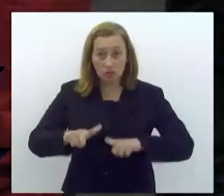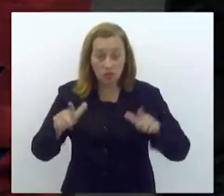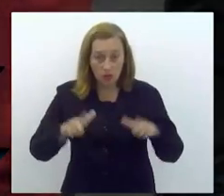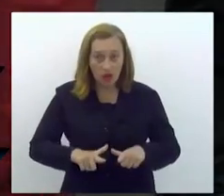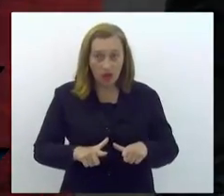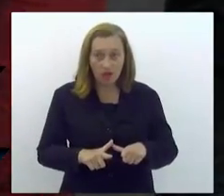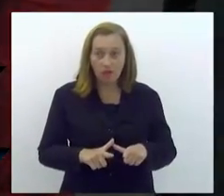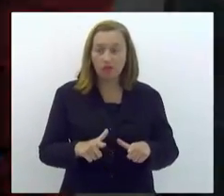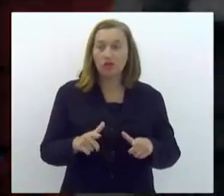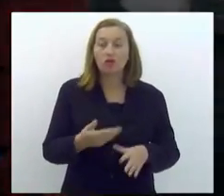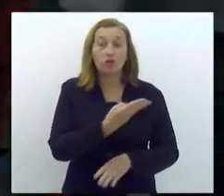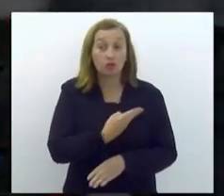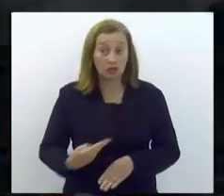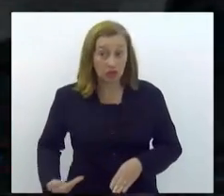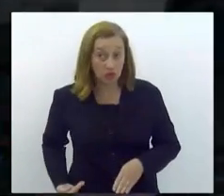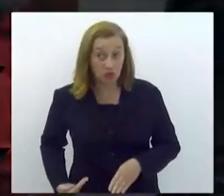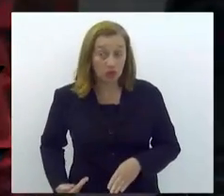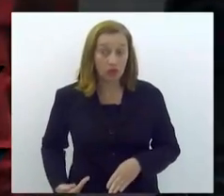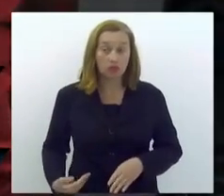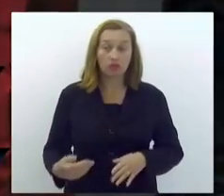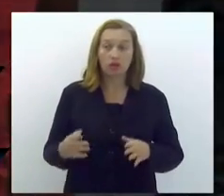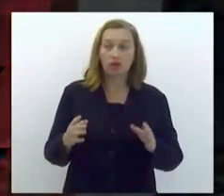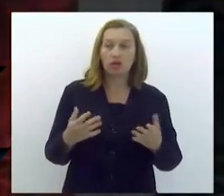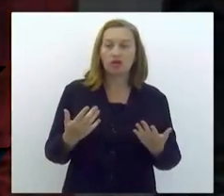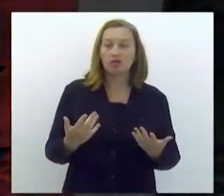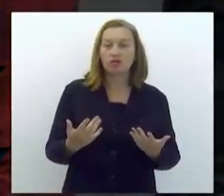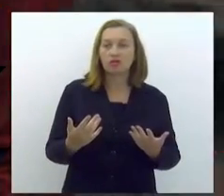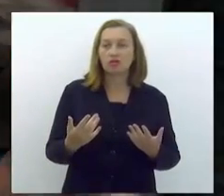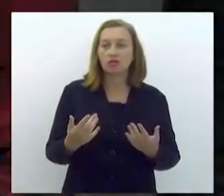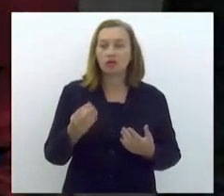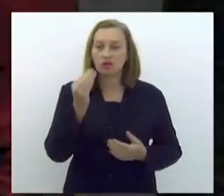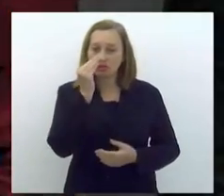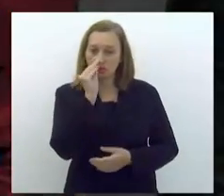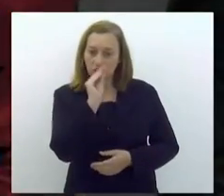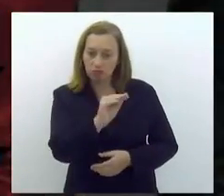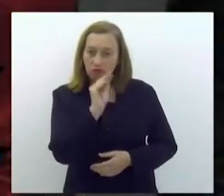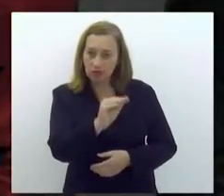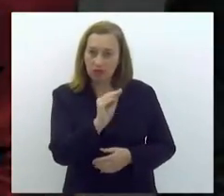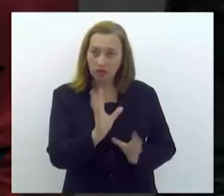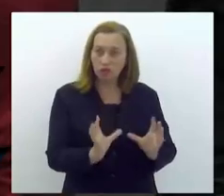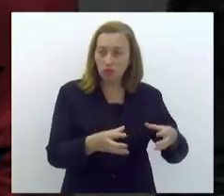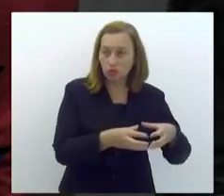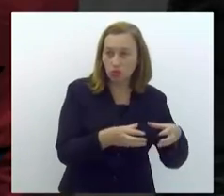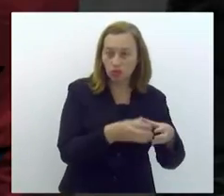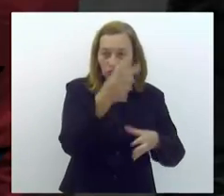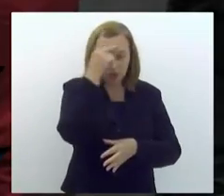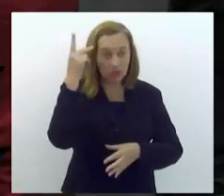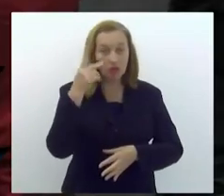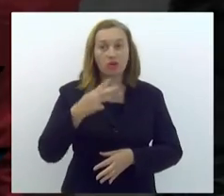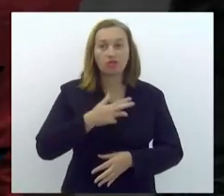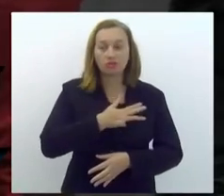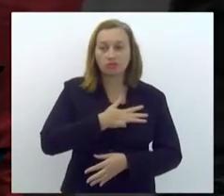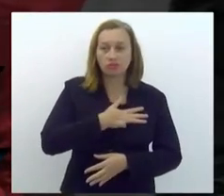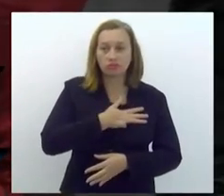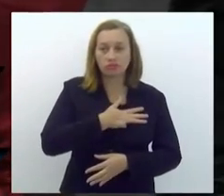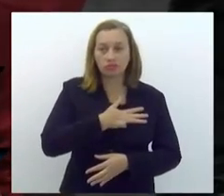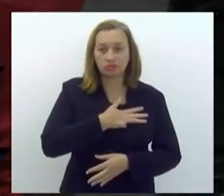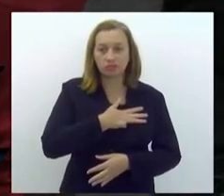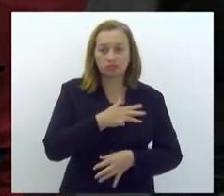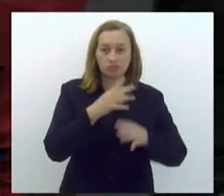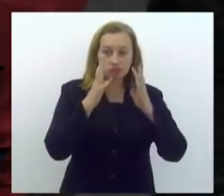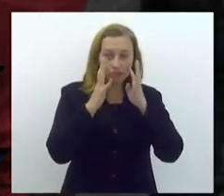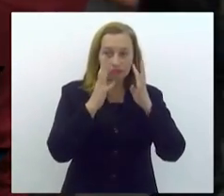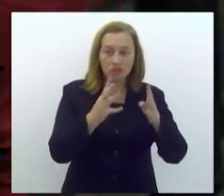e que o governador Cláudio Castro foi vaiado por parte dessa plateia o Lula chamou atenção de muita gente